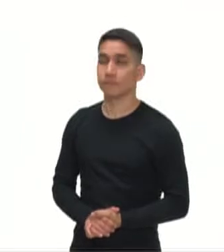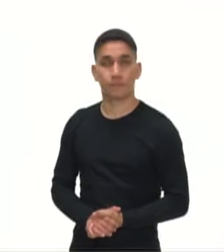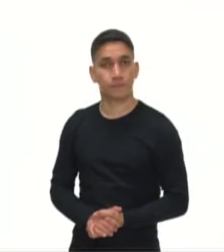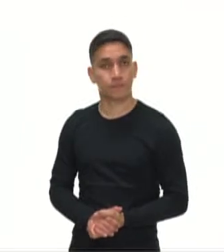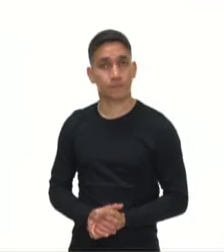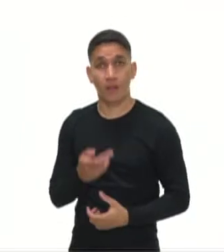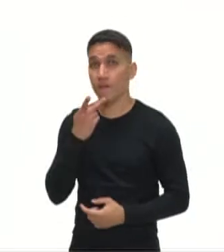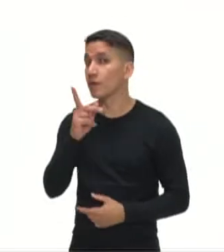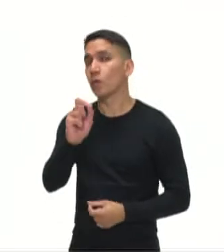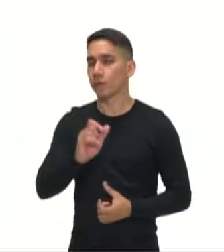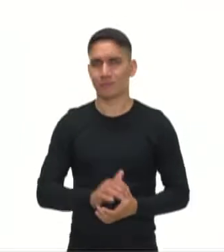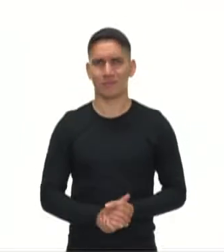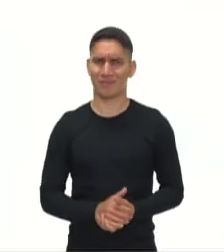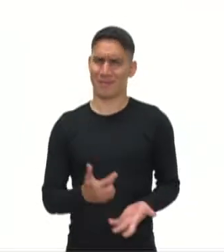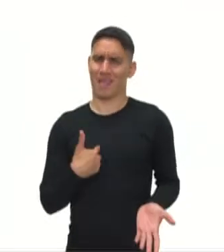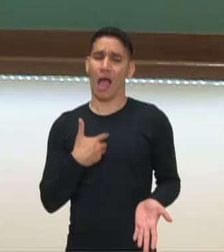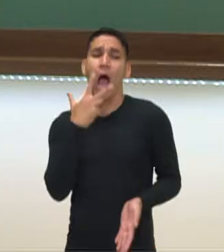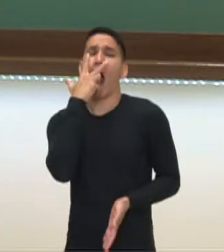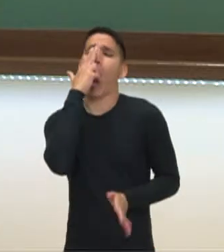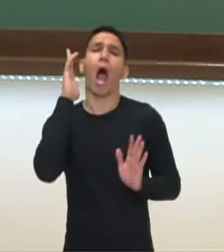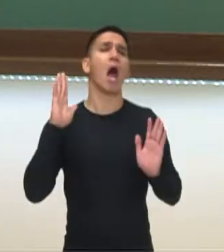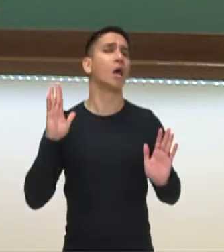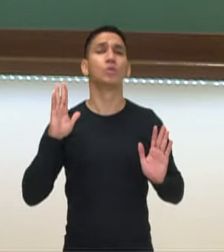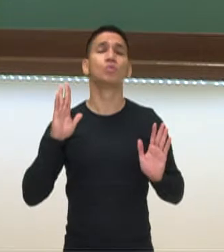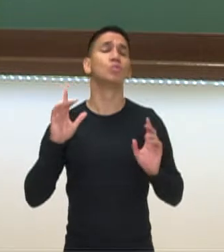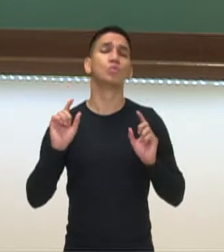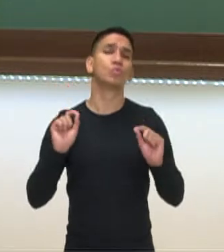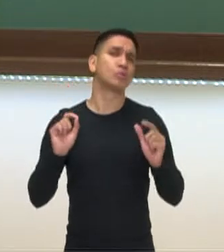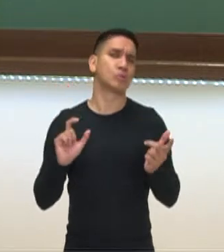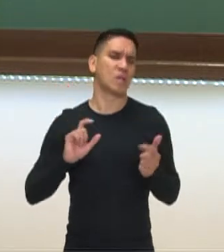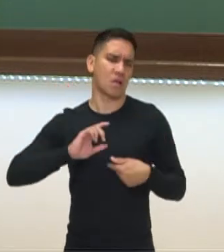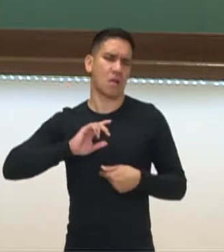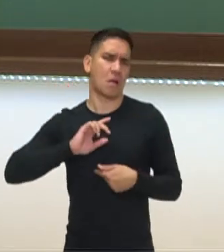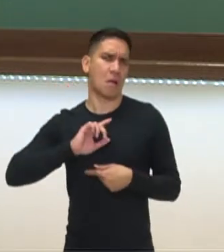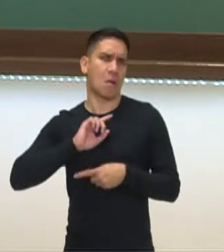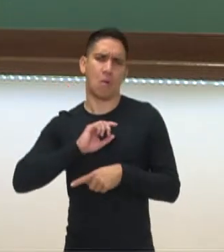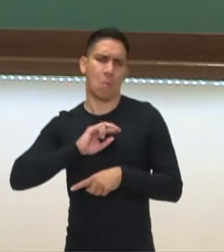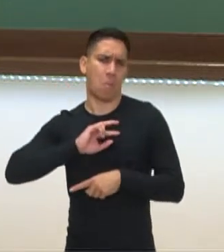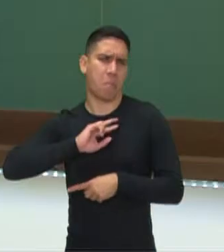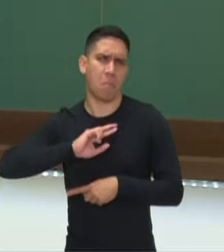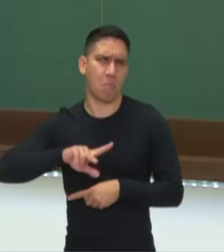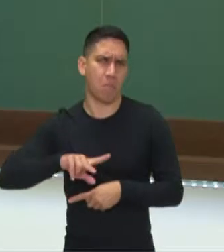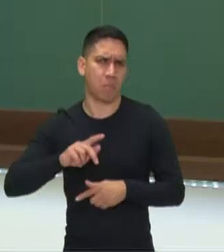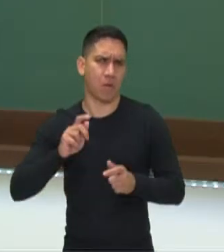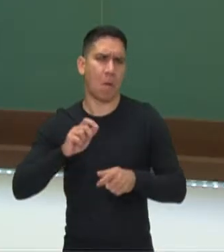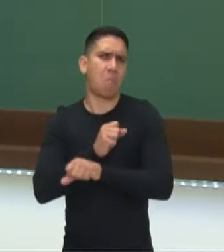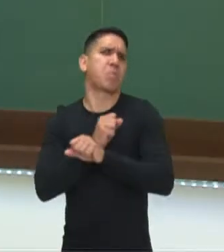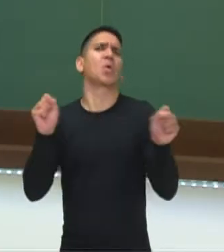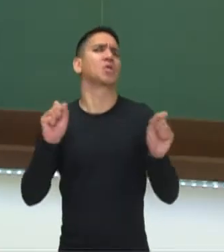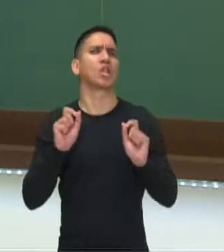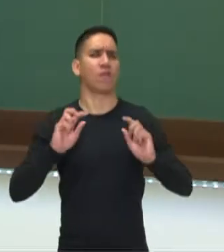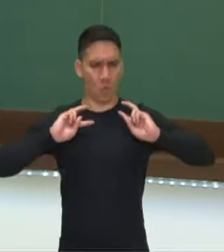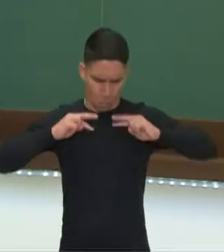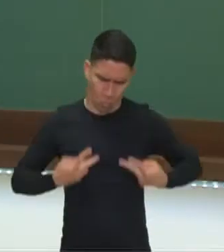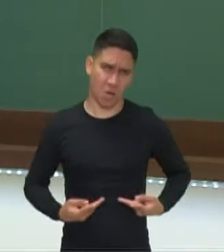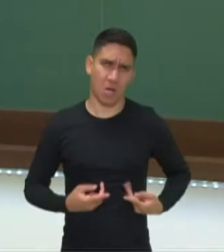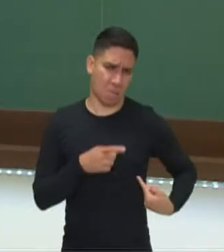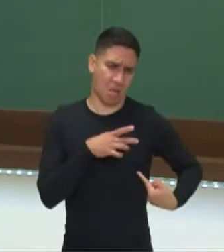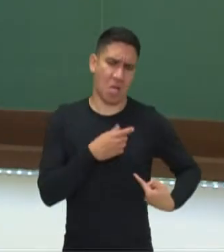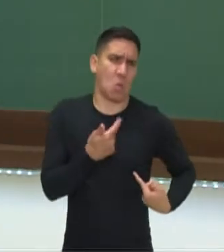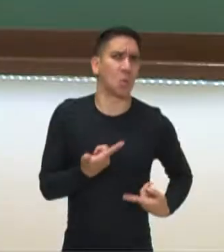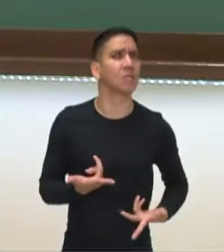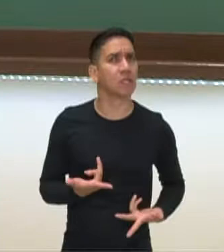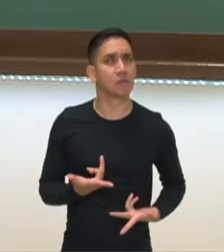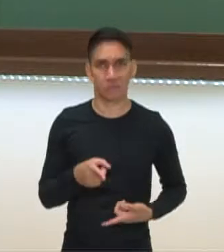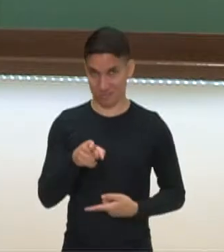fear. Ela diz, eu acho que não é possível ser humano e não ter medo. E